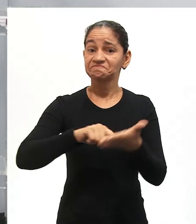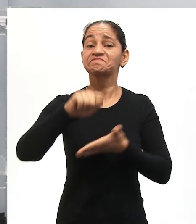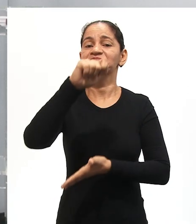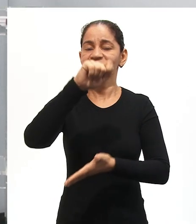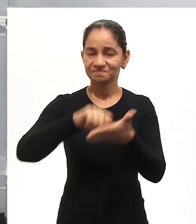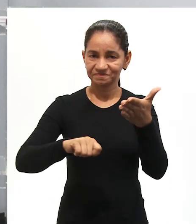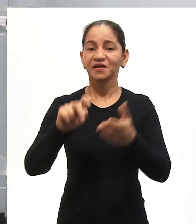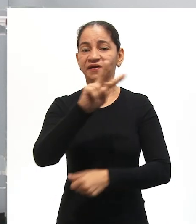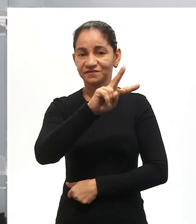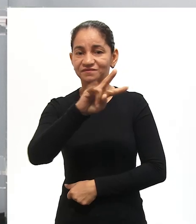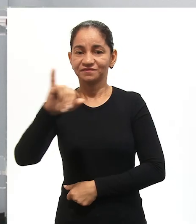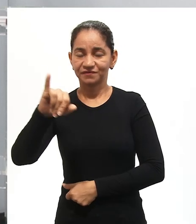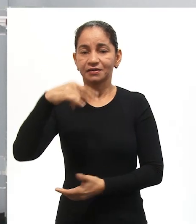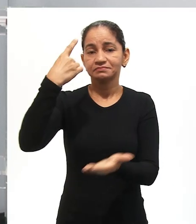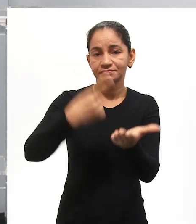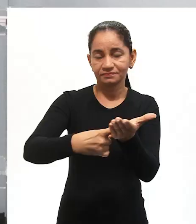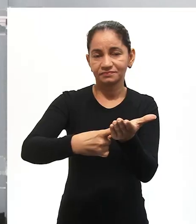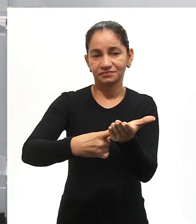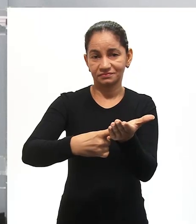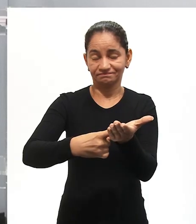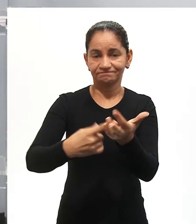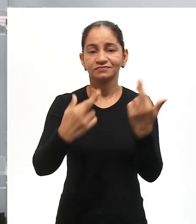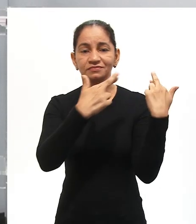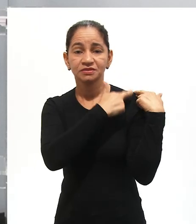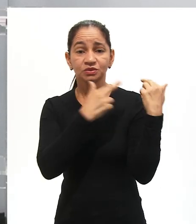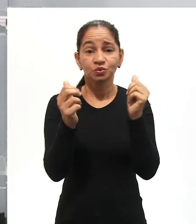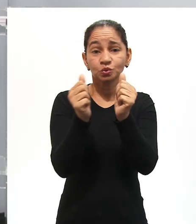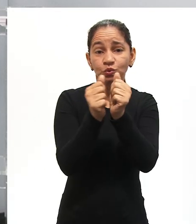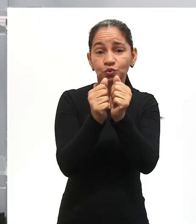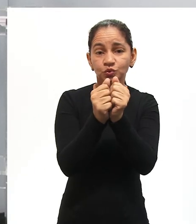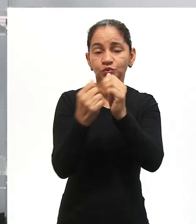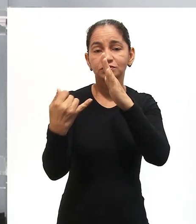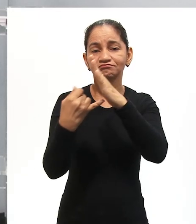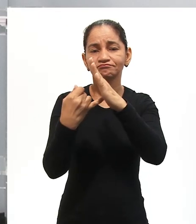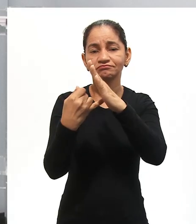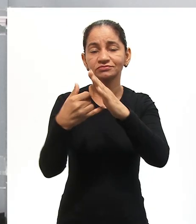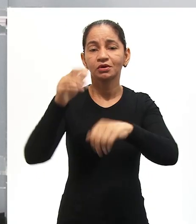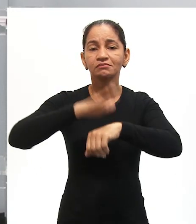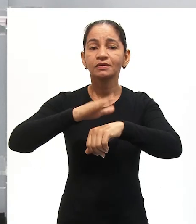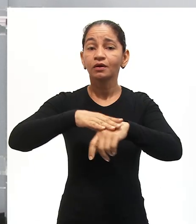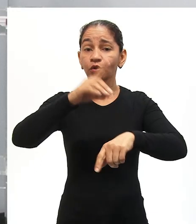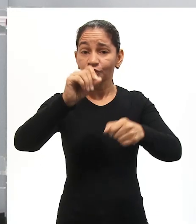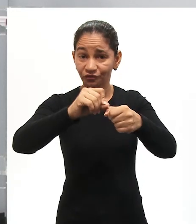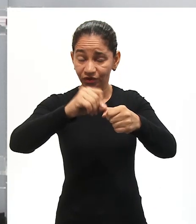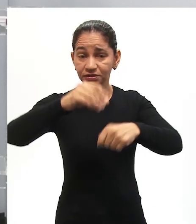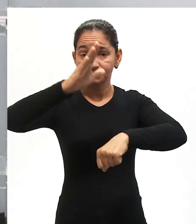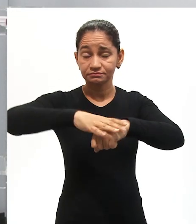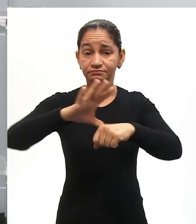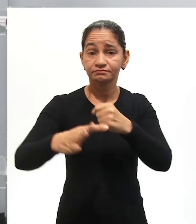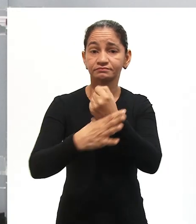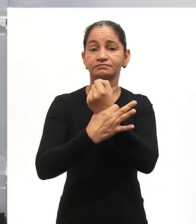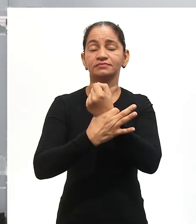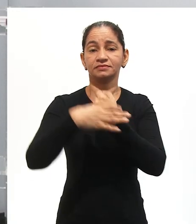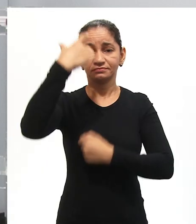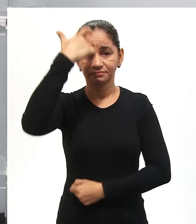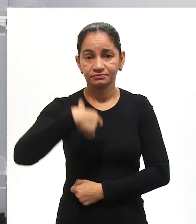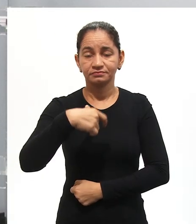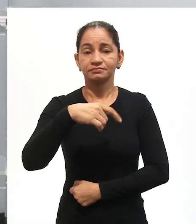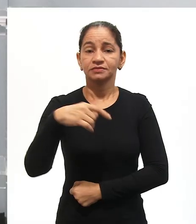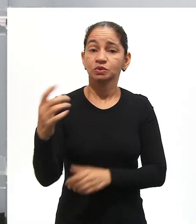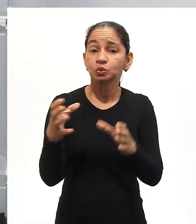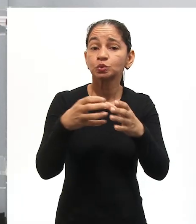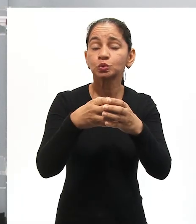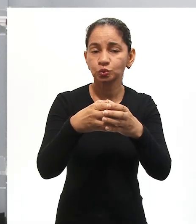um contrato junto à instituição, dizendo o que aquilo que você produziu é seu, e